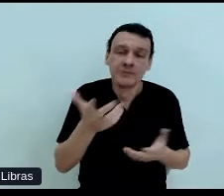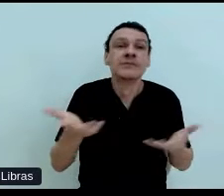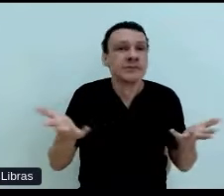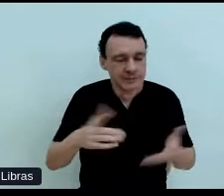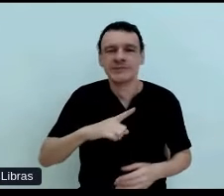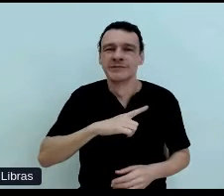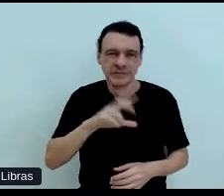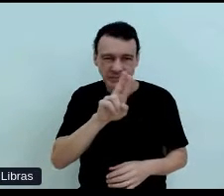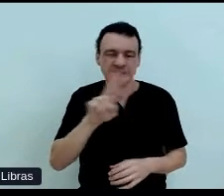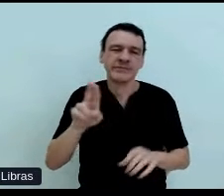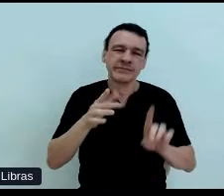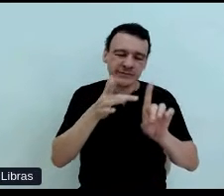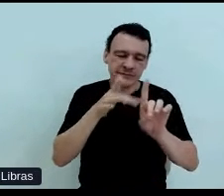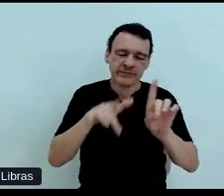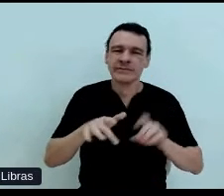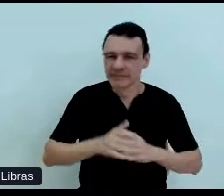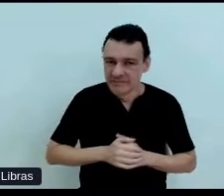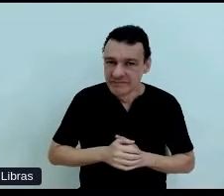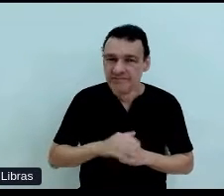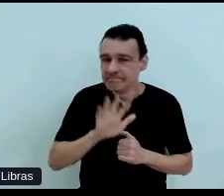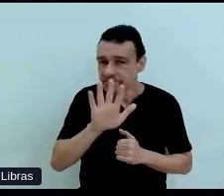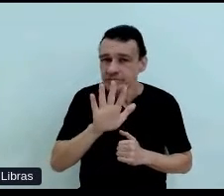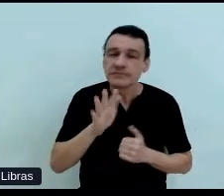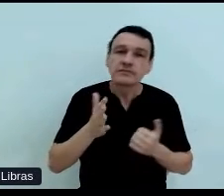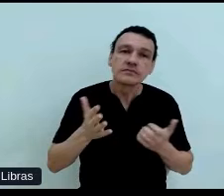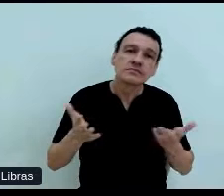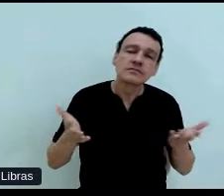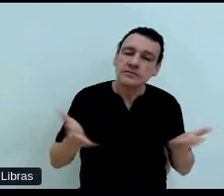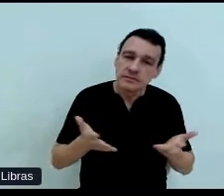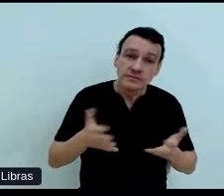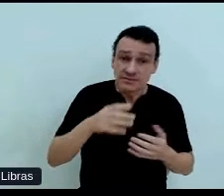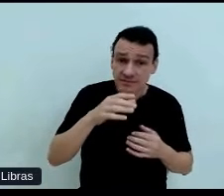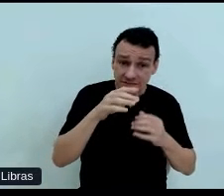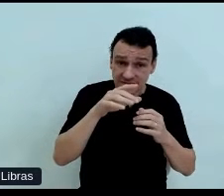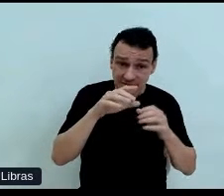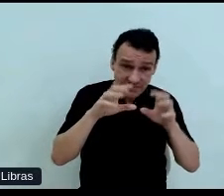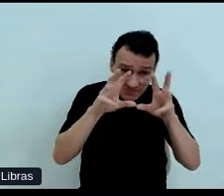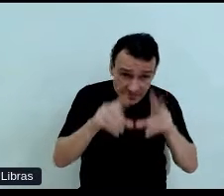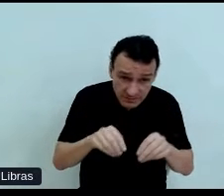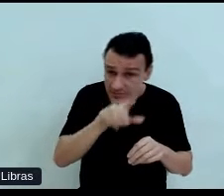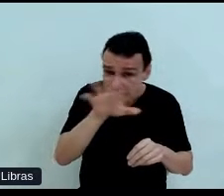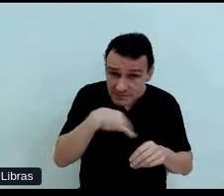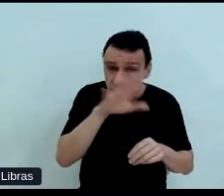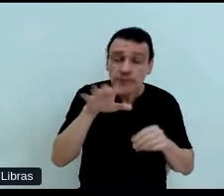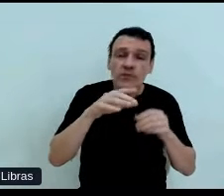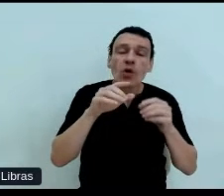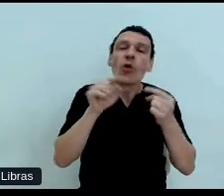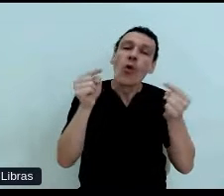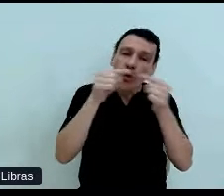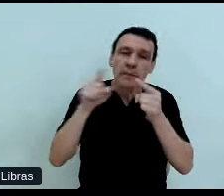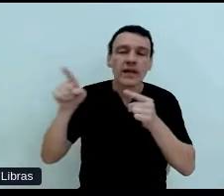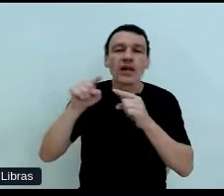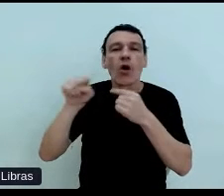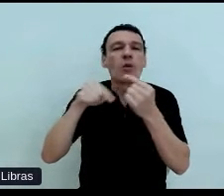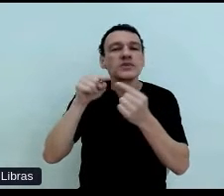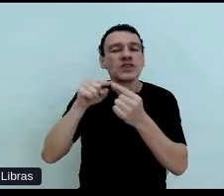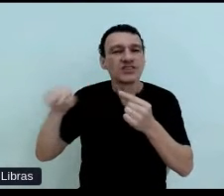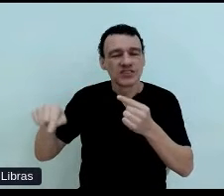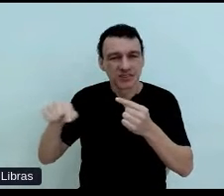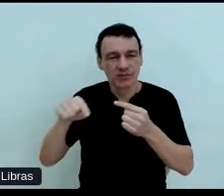eles estão de acordo com os objetivos do milênio, né, da Agenda 2030. E